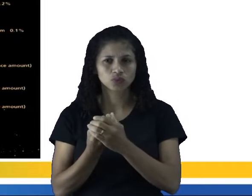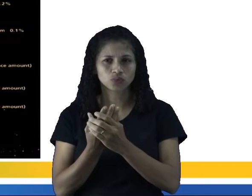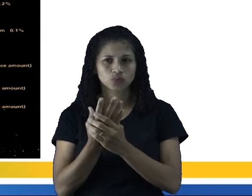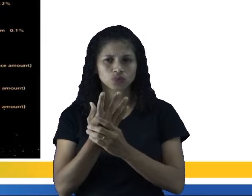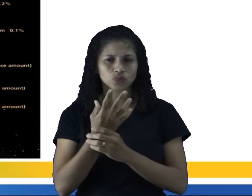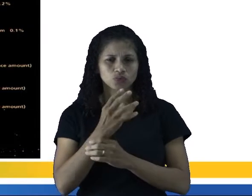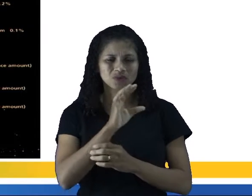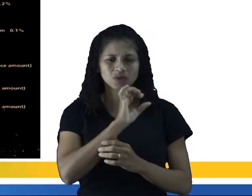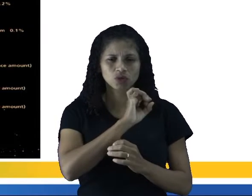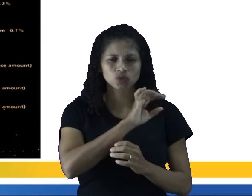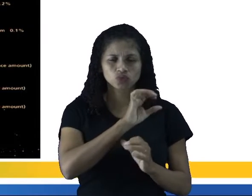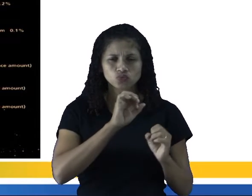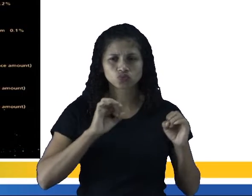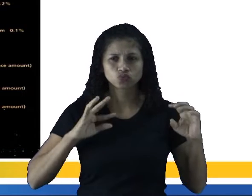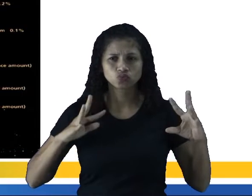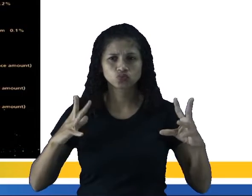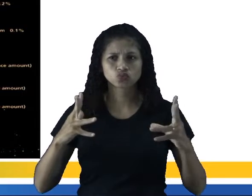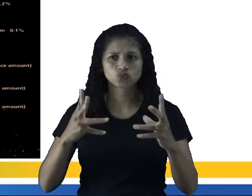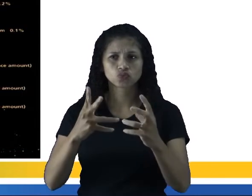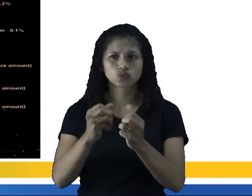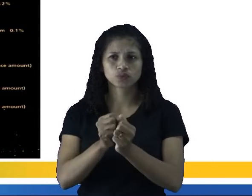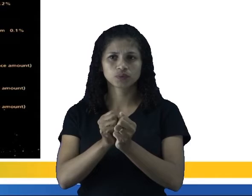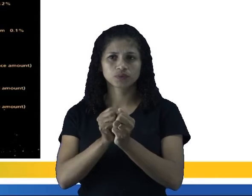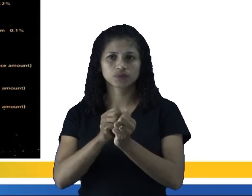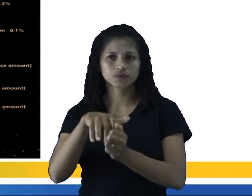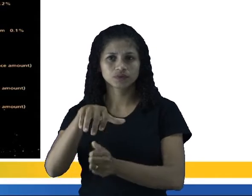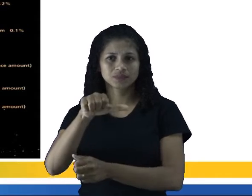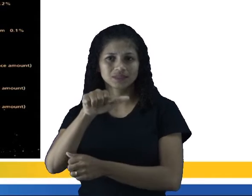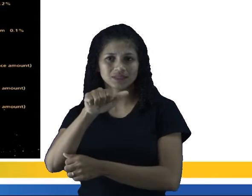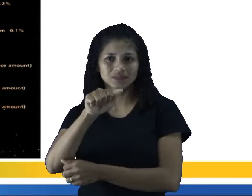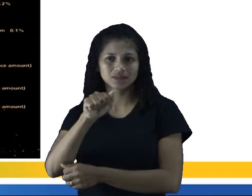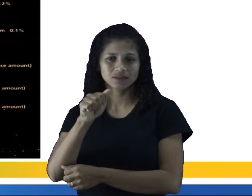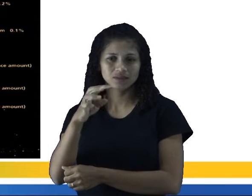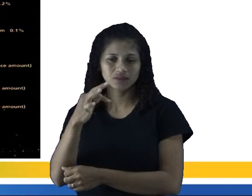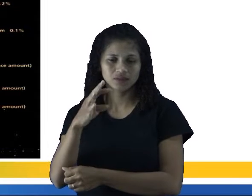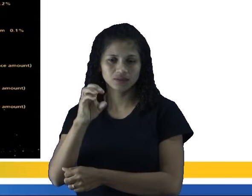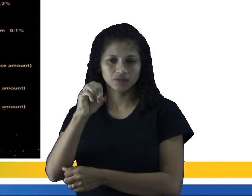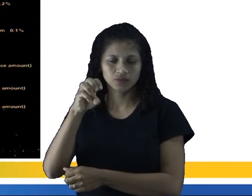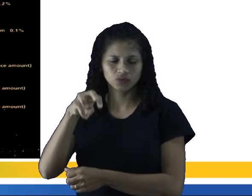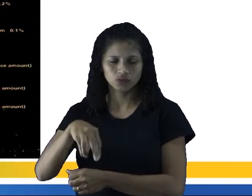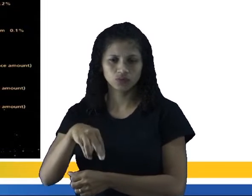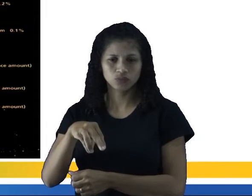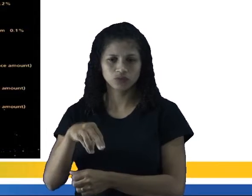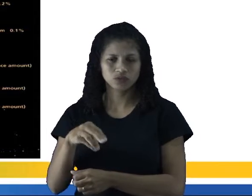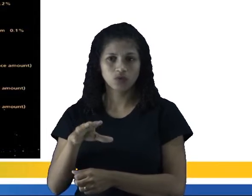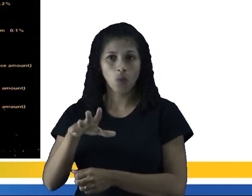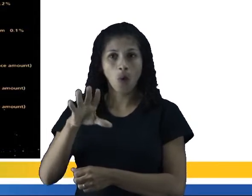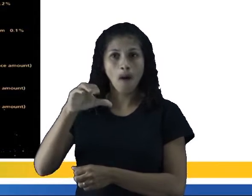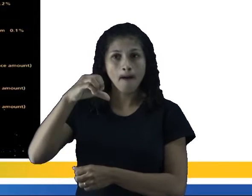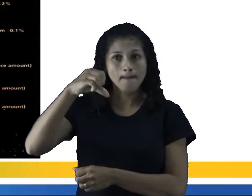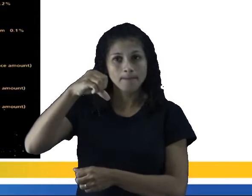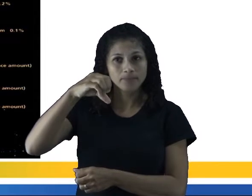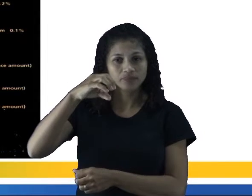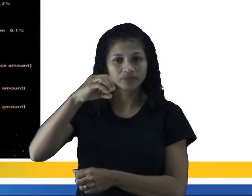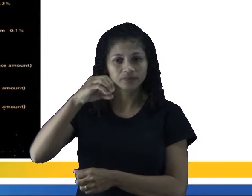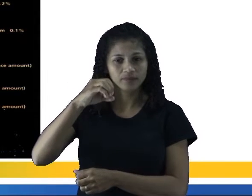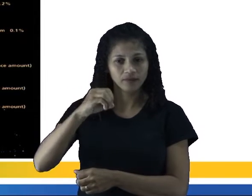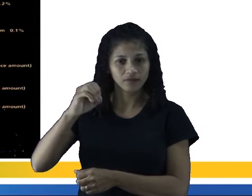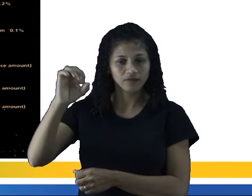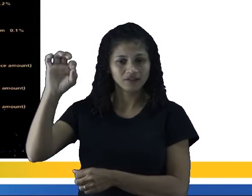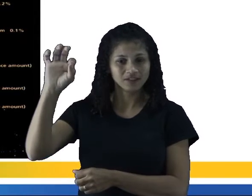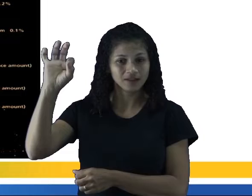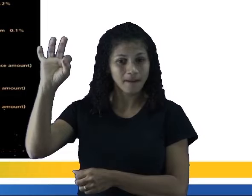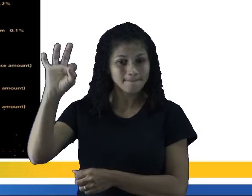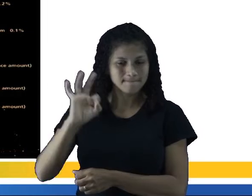os átomos existentes, né? Então, 90% da nossa massa corpórea, na verdade, é poeira de